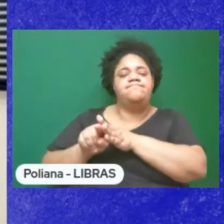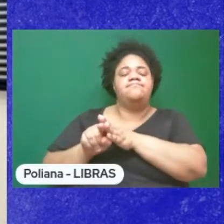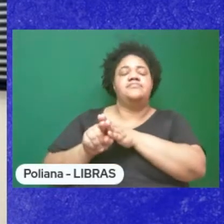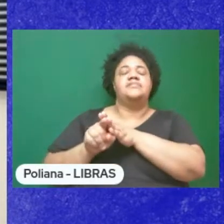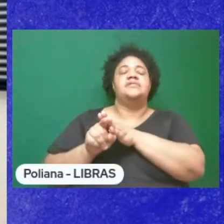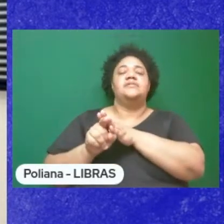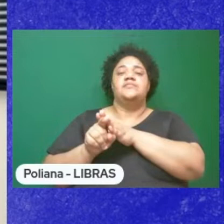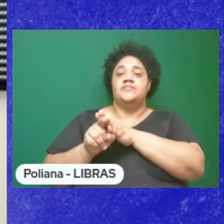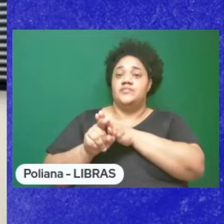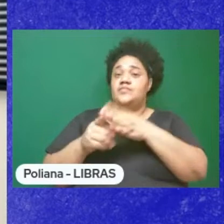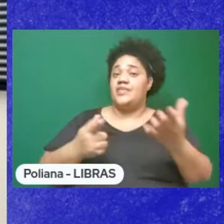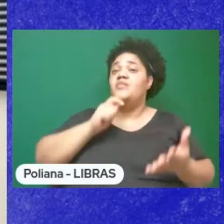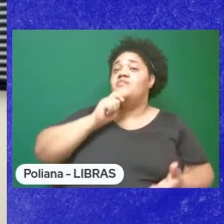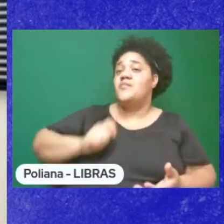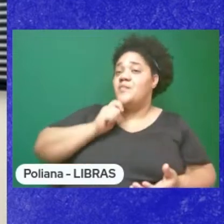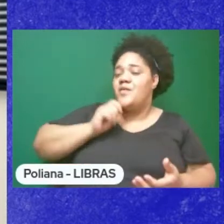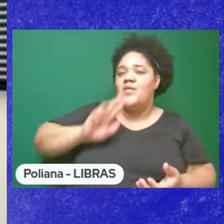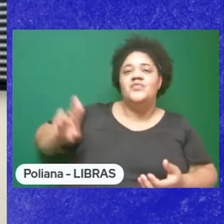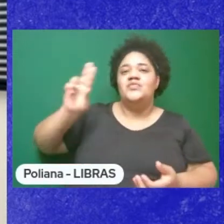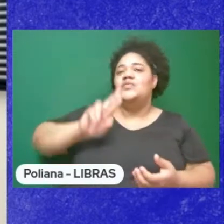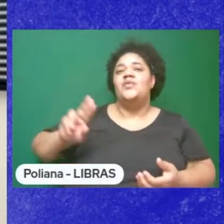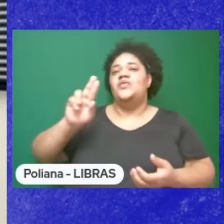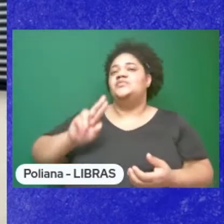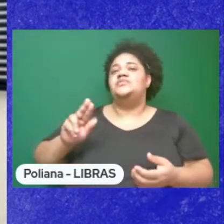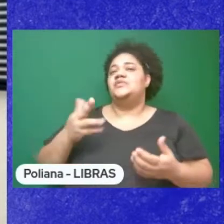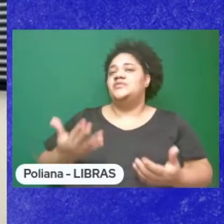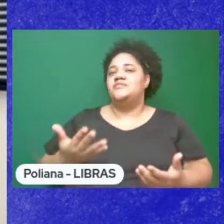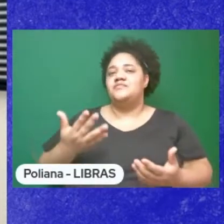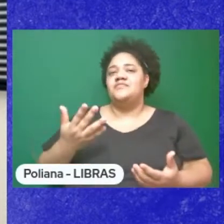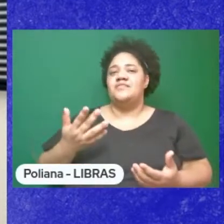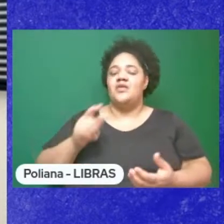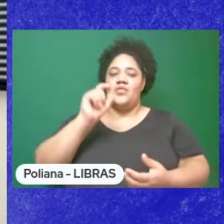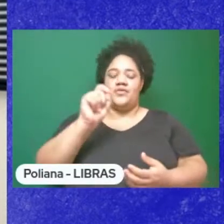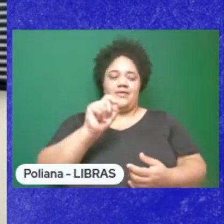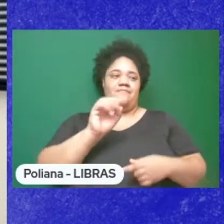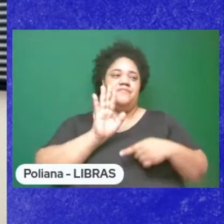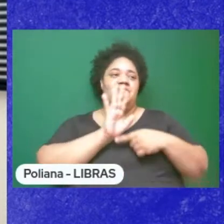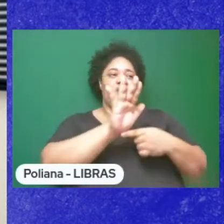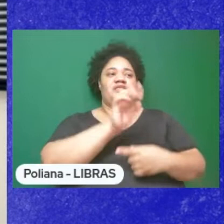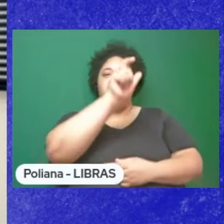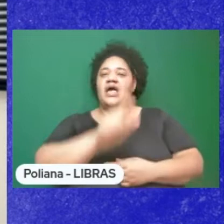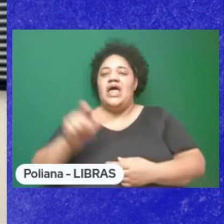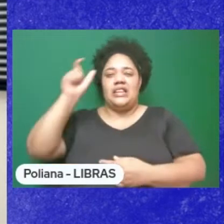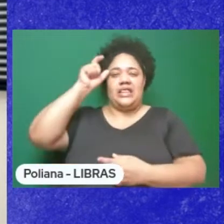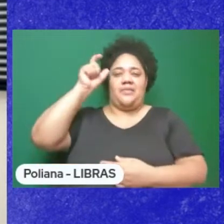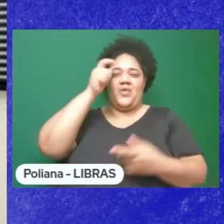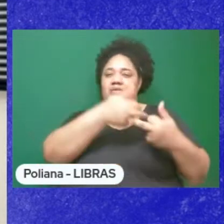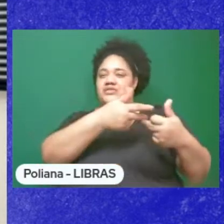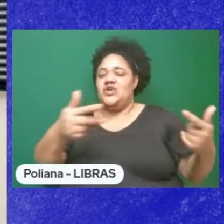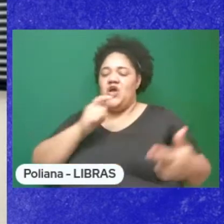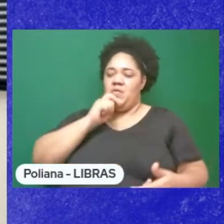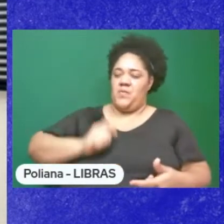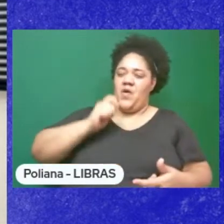o body, ele é muito usado para demonizar as coisas, né? O body, se você vai